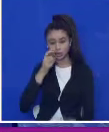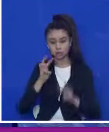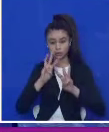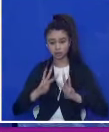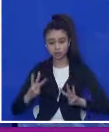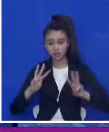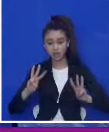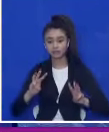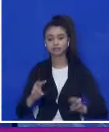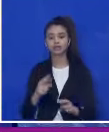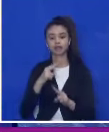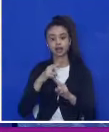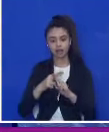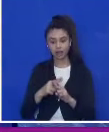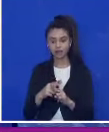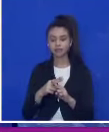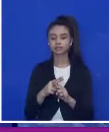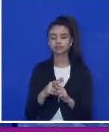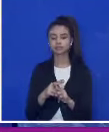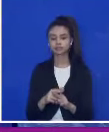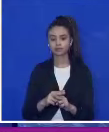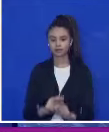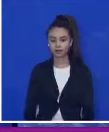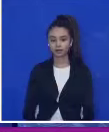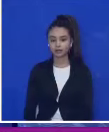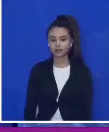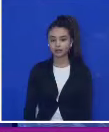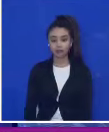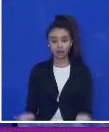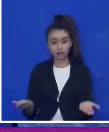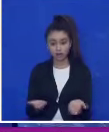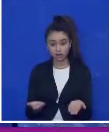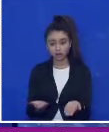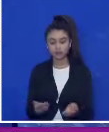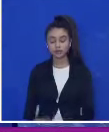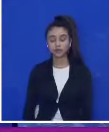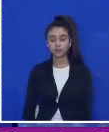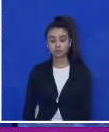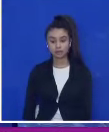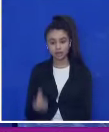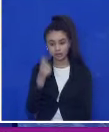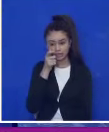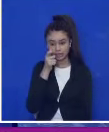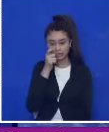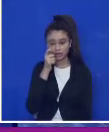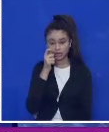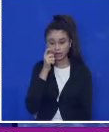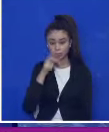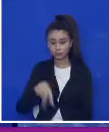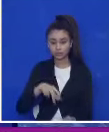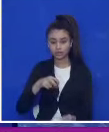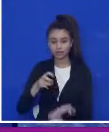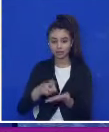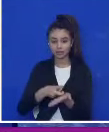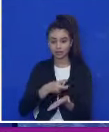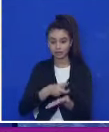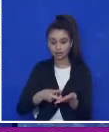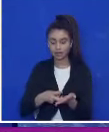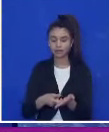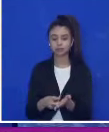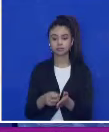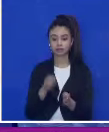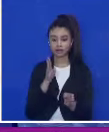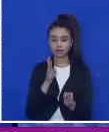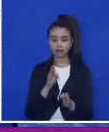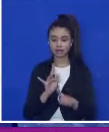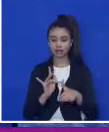site oficial da Caixa na internet. E a partir de agora você pode acompanhar o sorteio da Quina através das mídias sociais da Caixa e da Rede